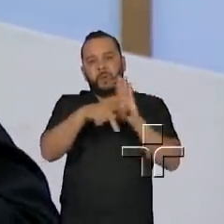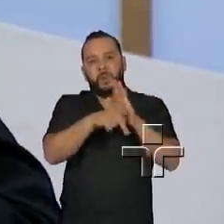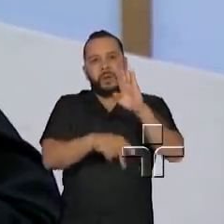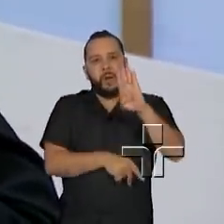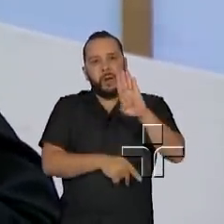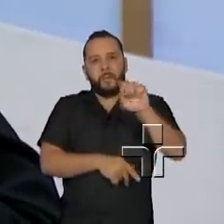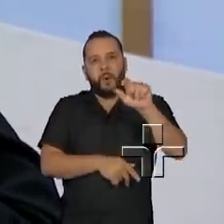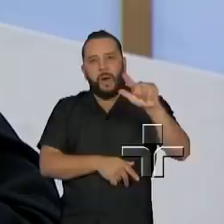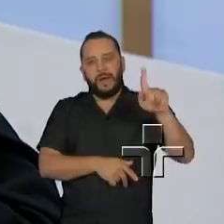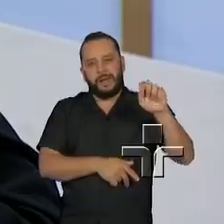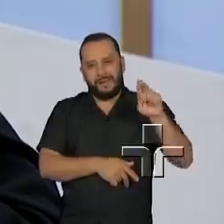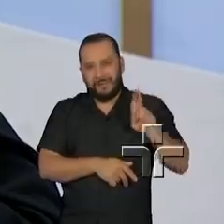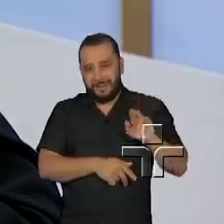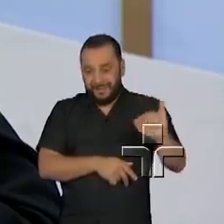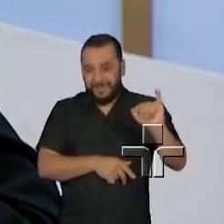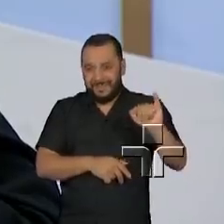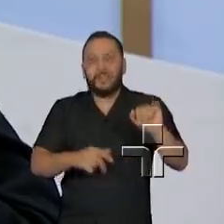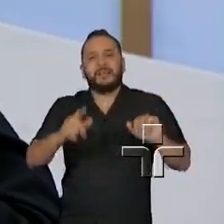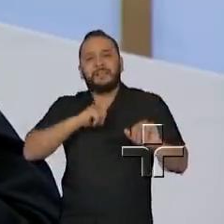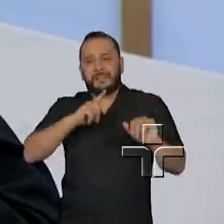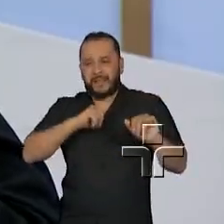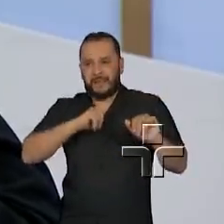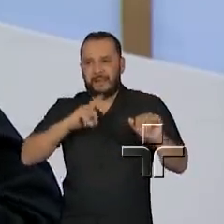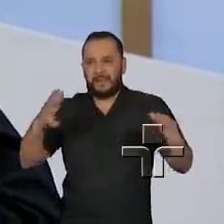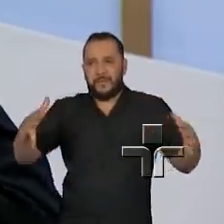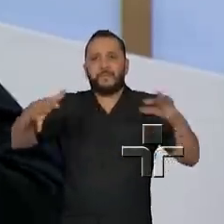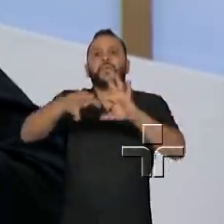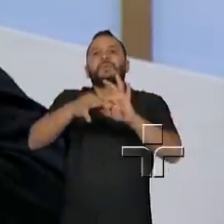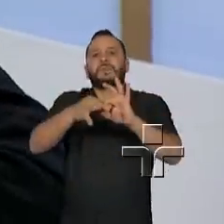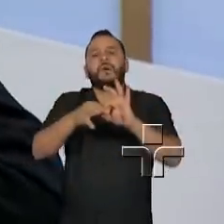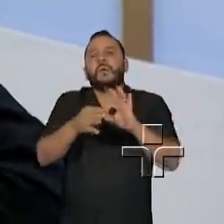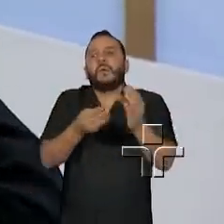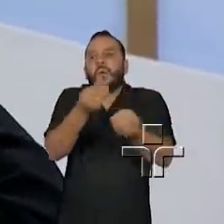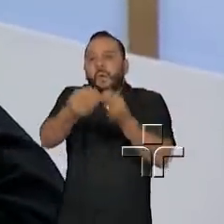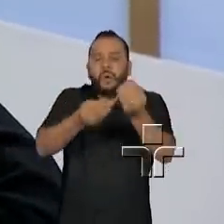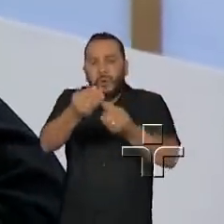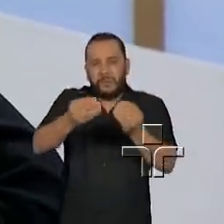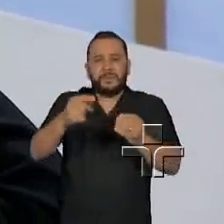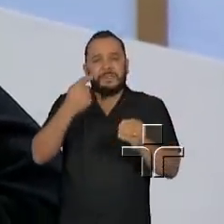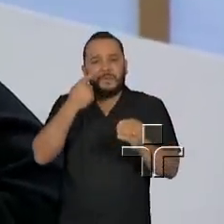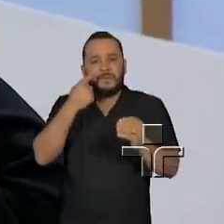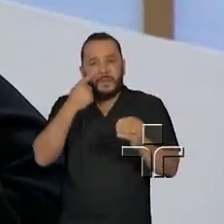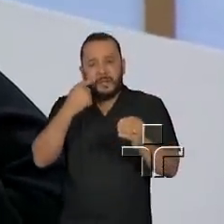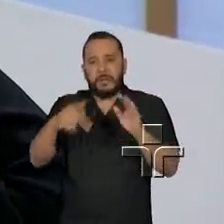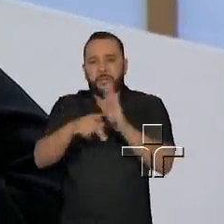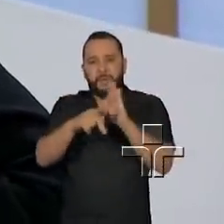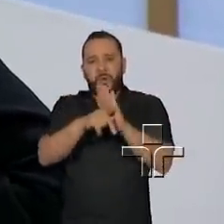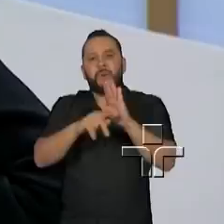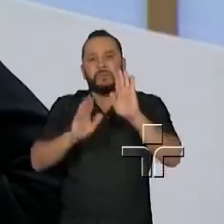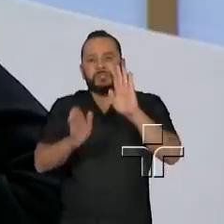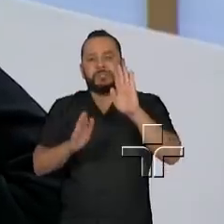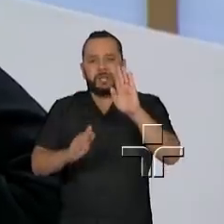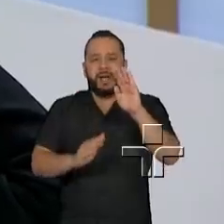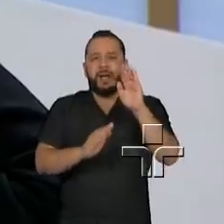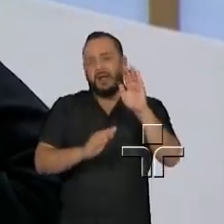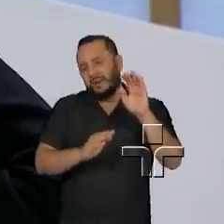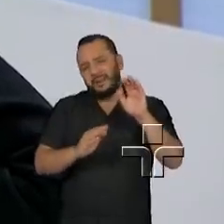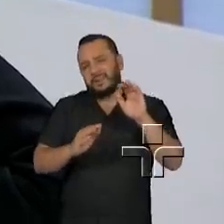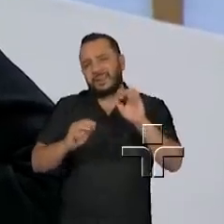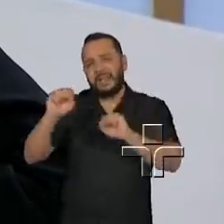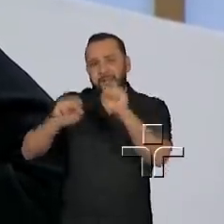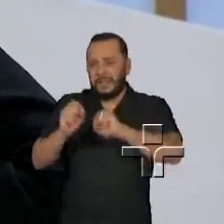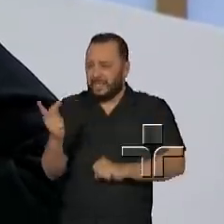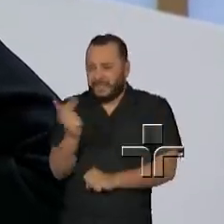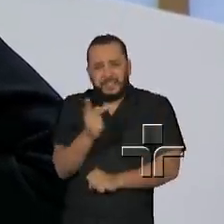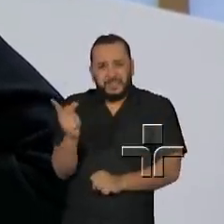a pesquisa ficando para trás. Como que o senhor tem avaliado o papel dos militares nesse